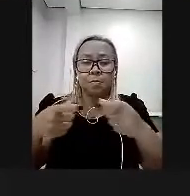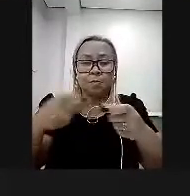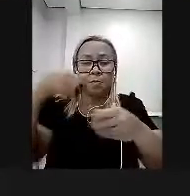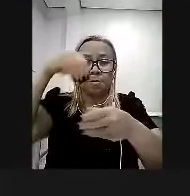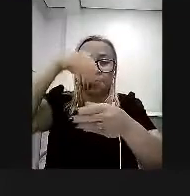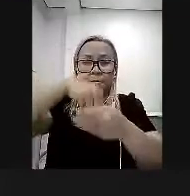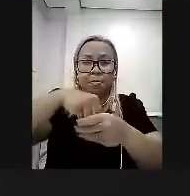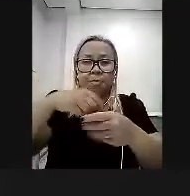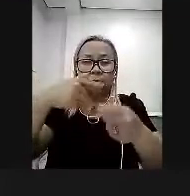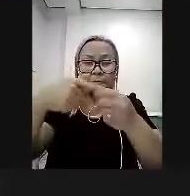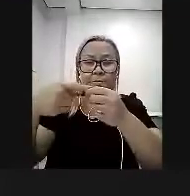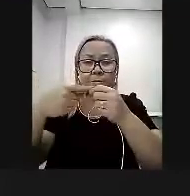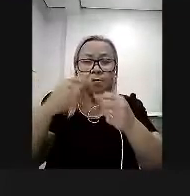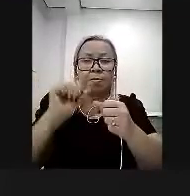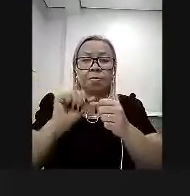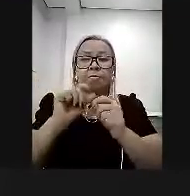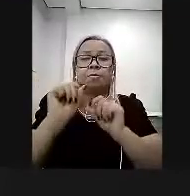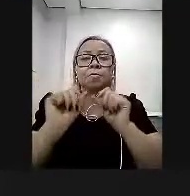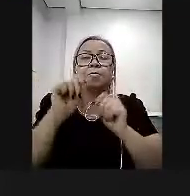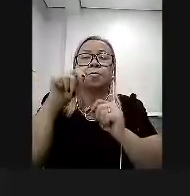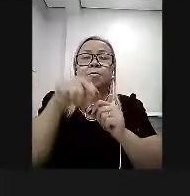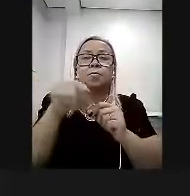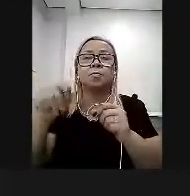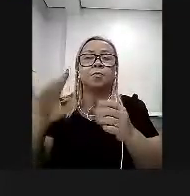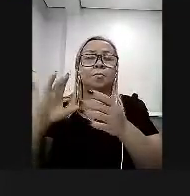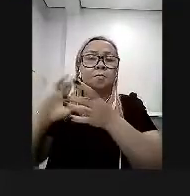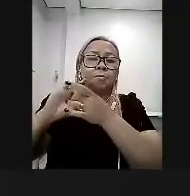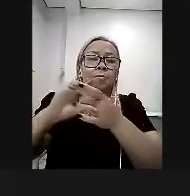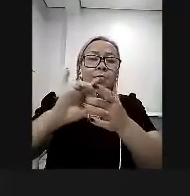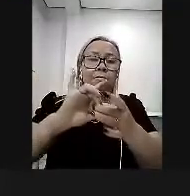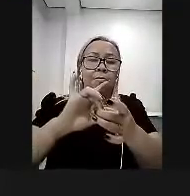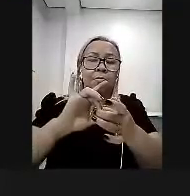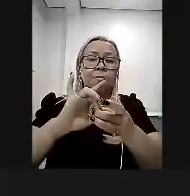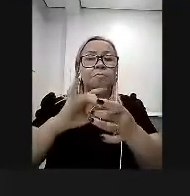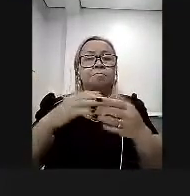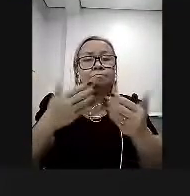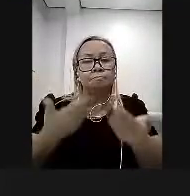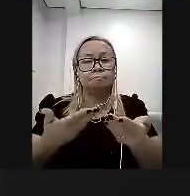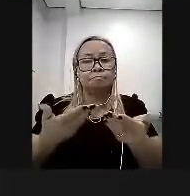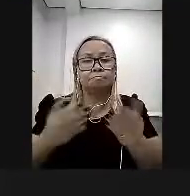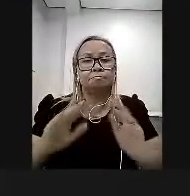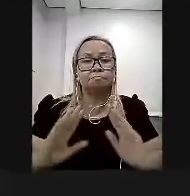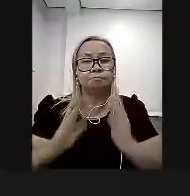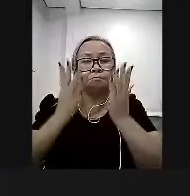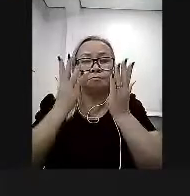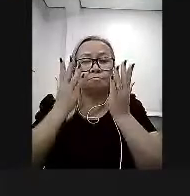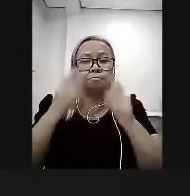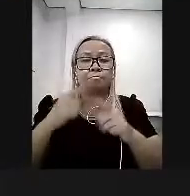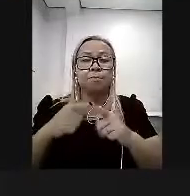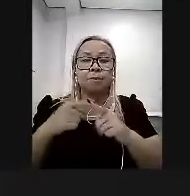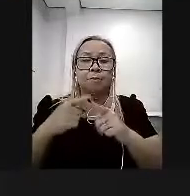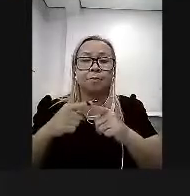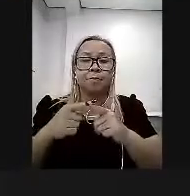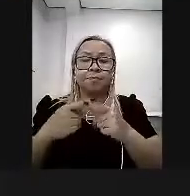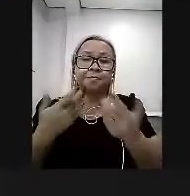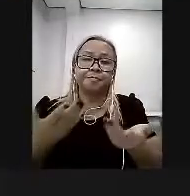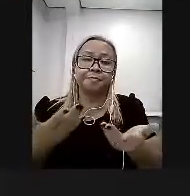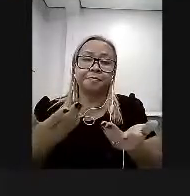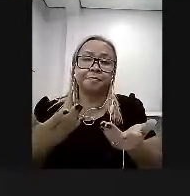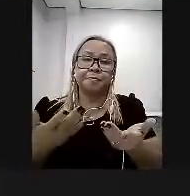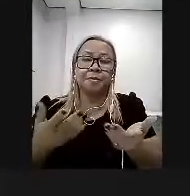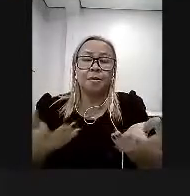e fazer com que isso contextualizasse o evento. Porque, embora